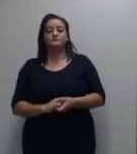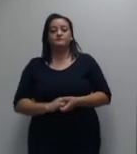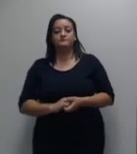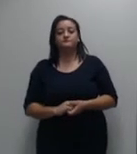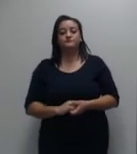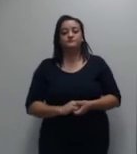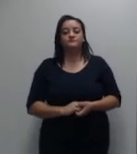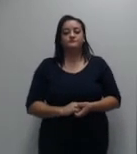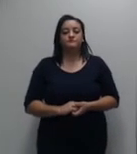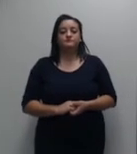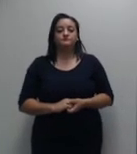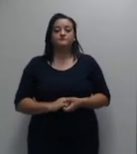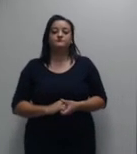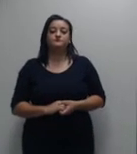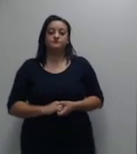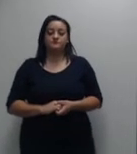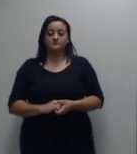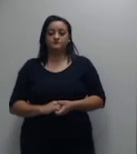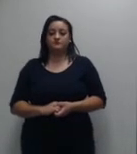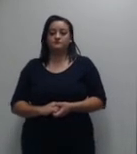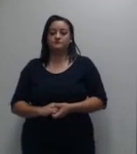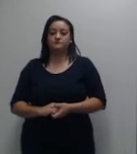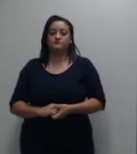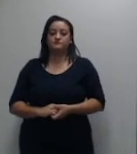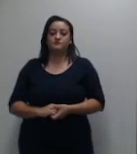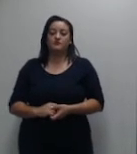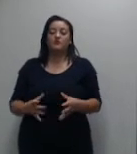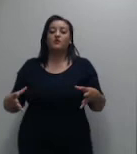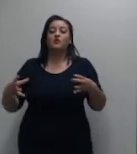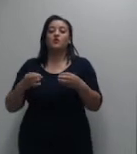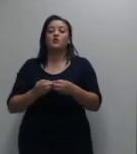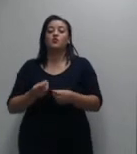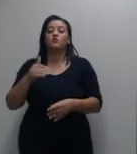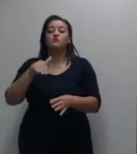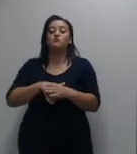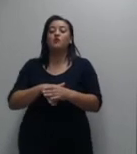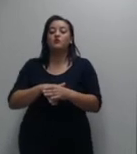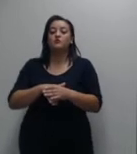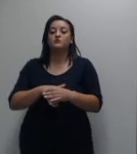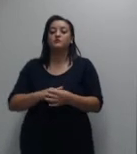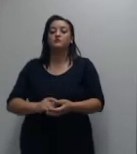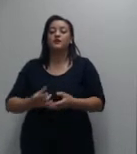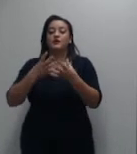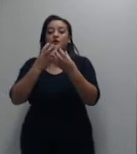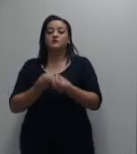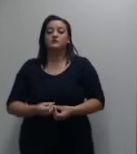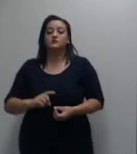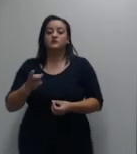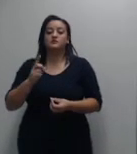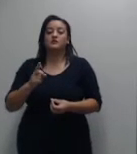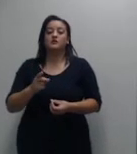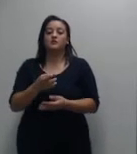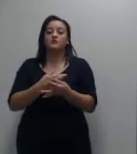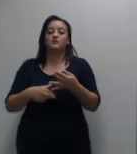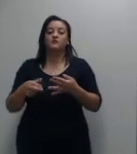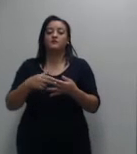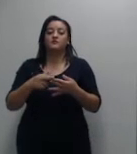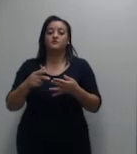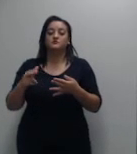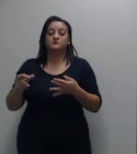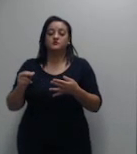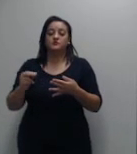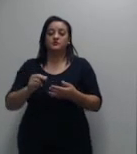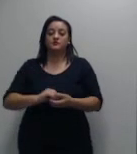E aí o que conclui o voto negando provimento ao